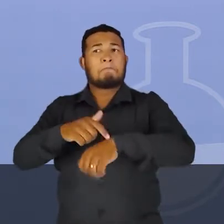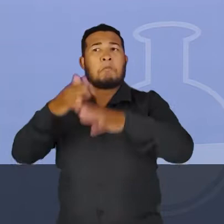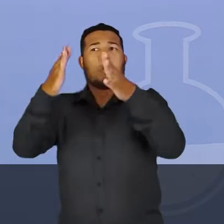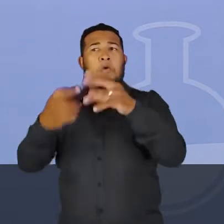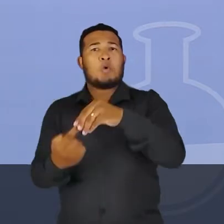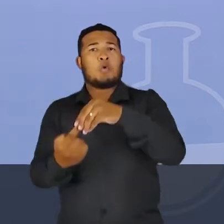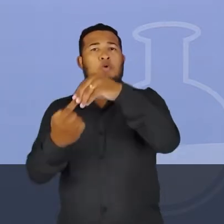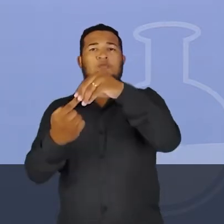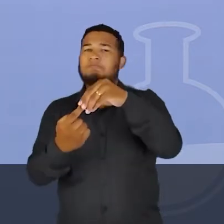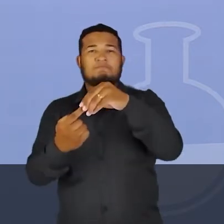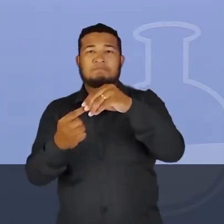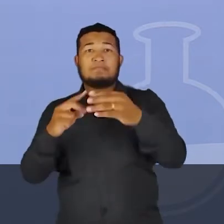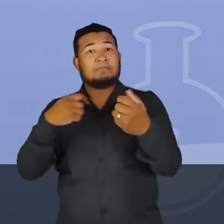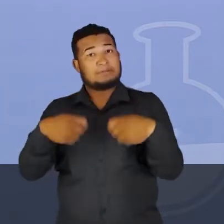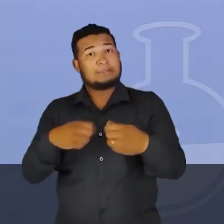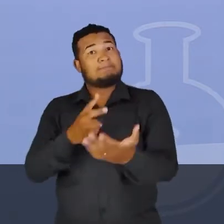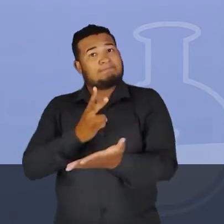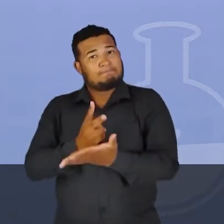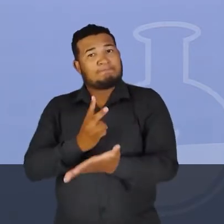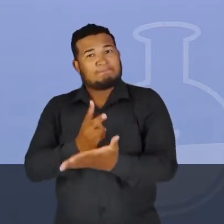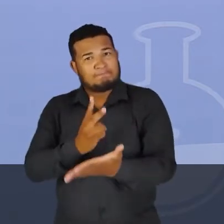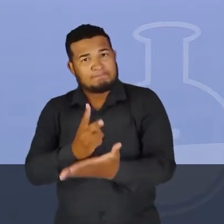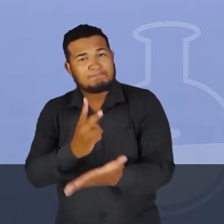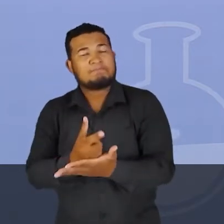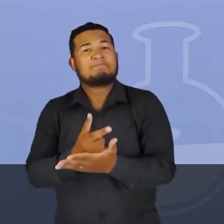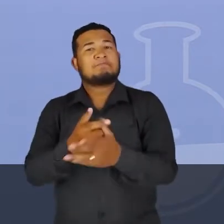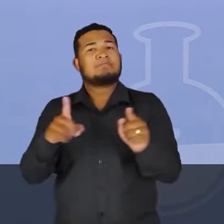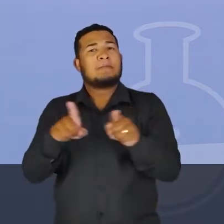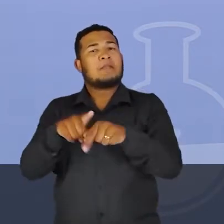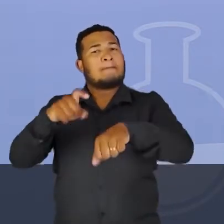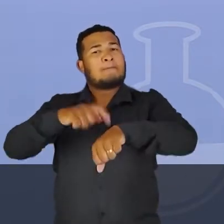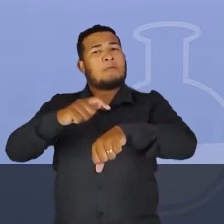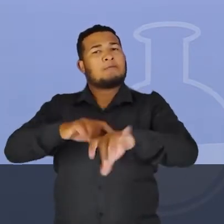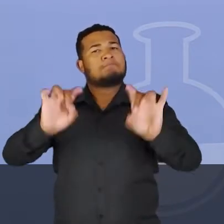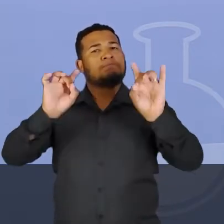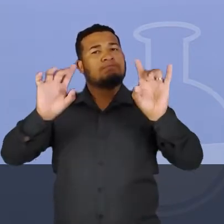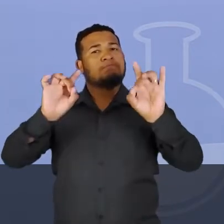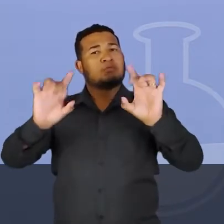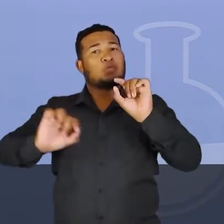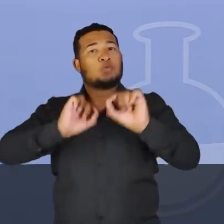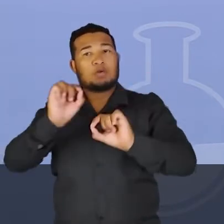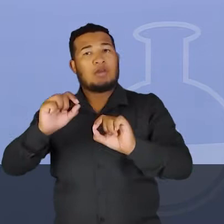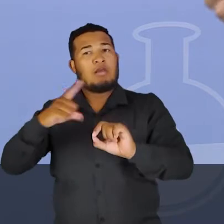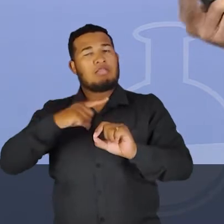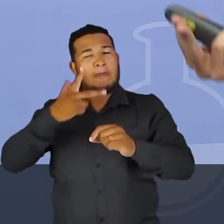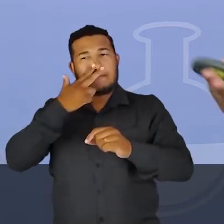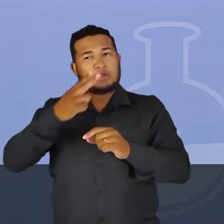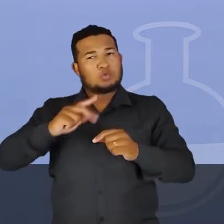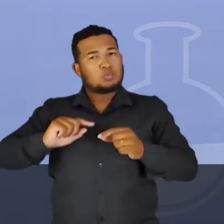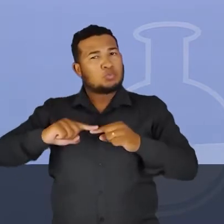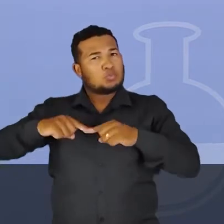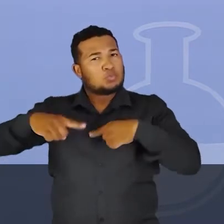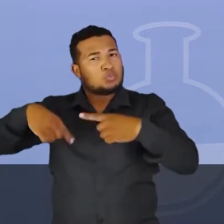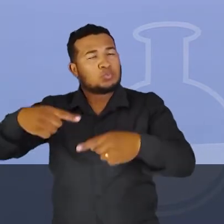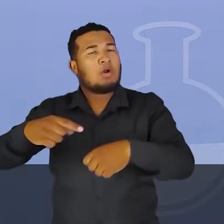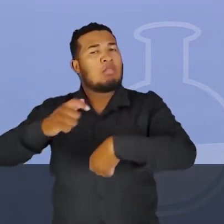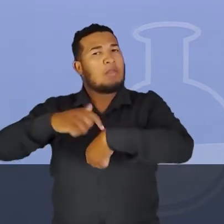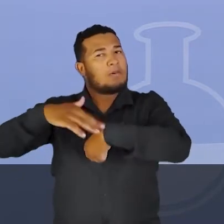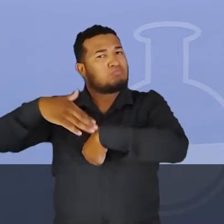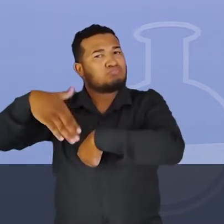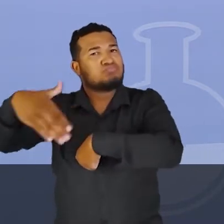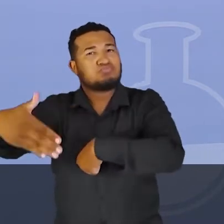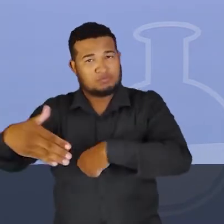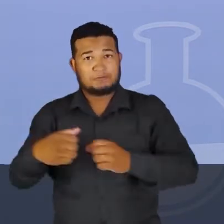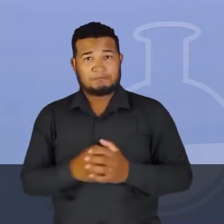ela tenha uma permanência, que ela tenha algum momento que ela se estendeu ao longo de um período.